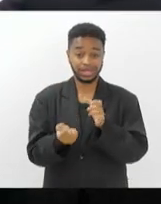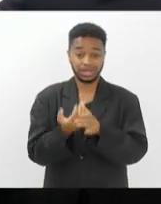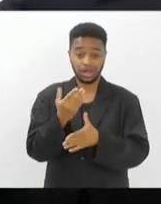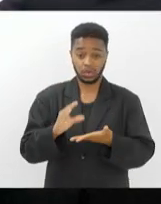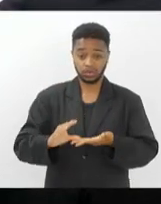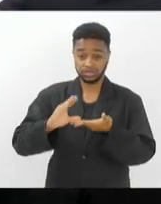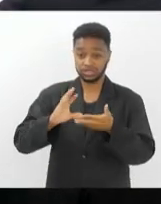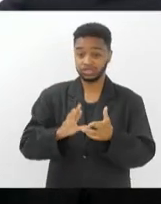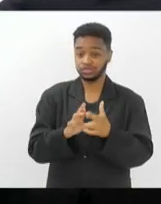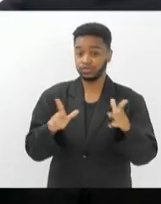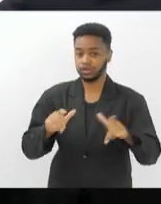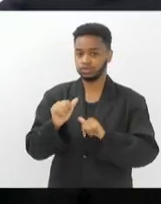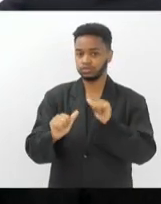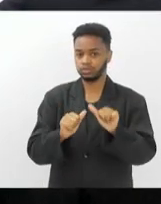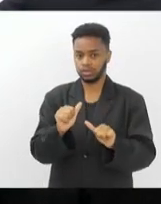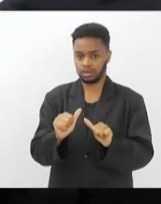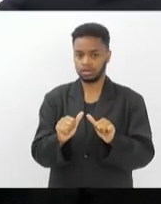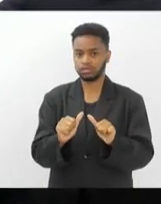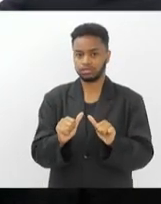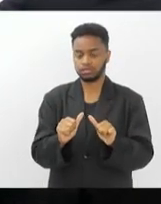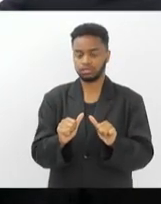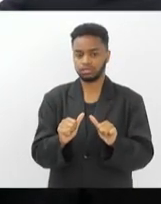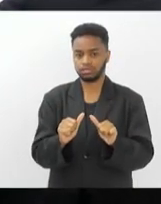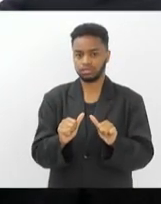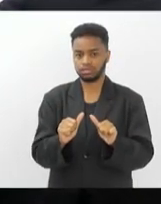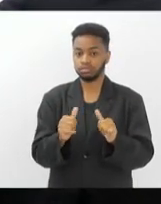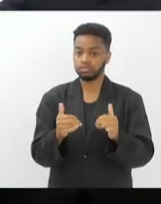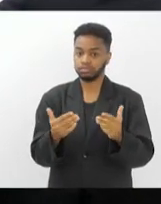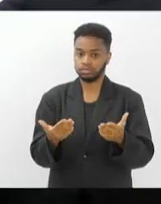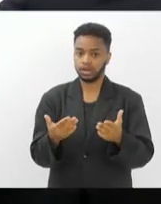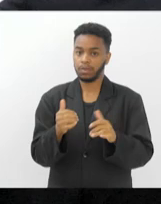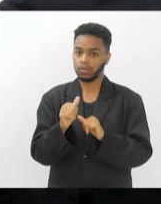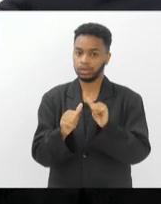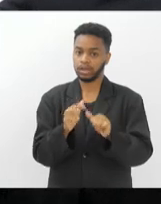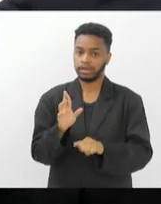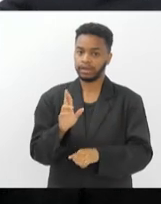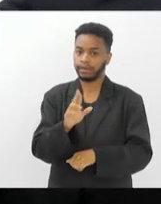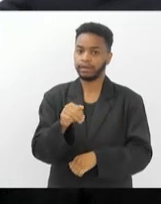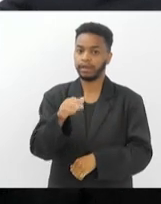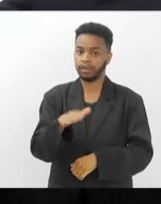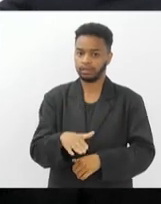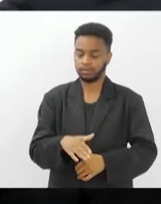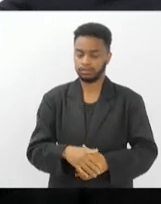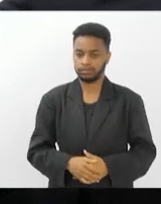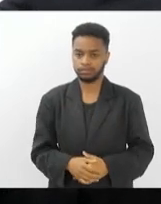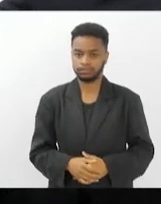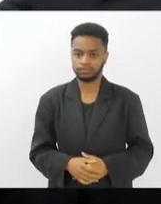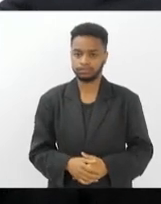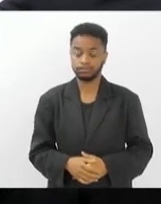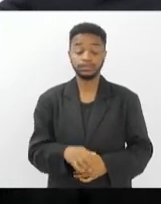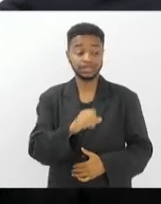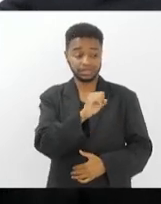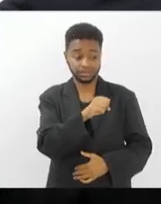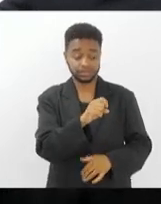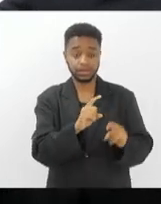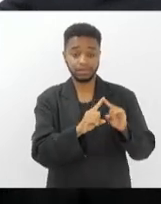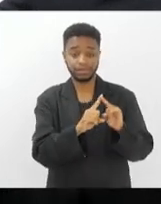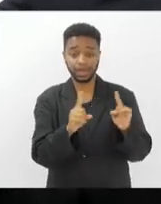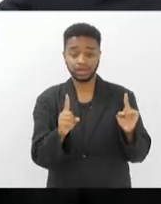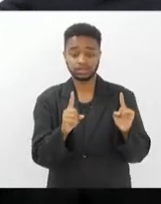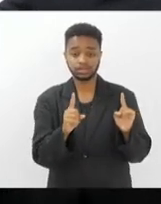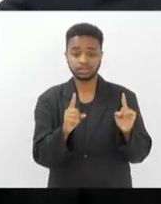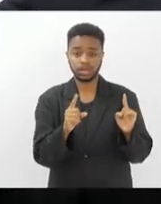de alterar, nesse caso, alterar a representação. Sim, querido, olha só, eu não